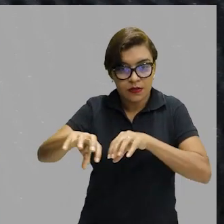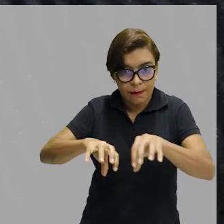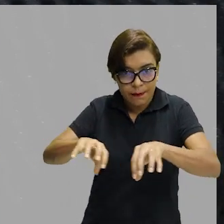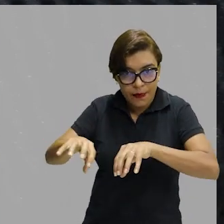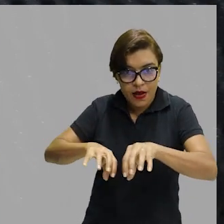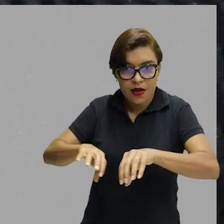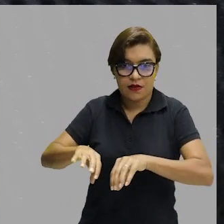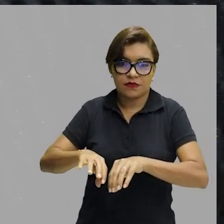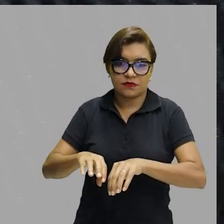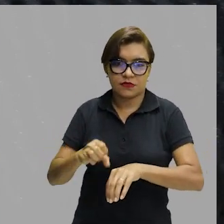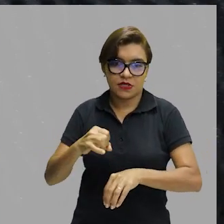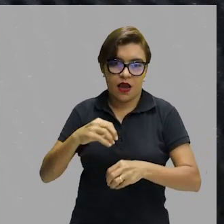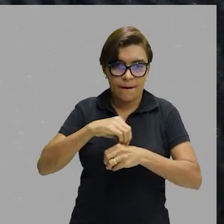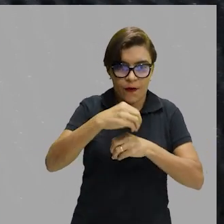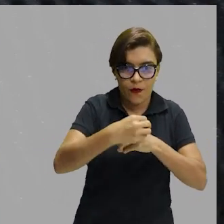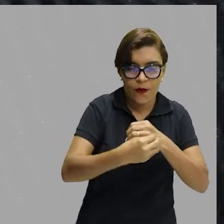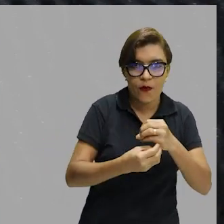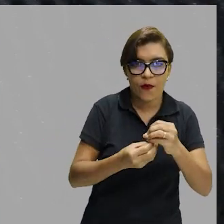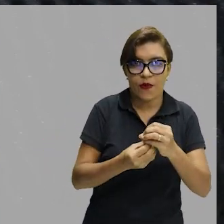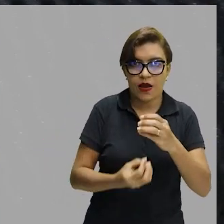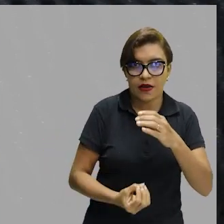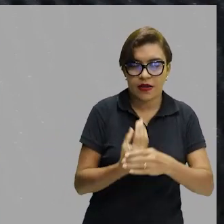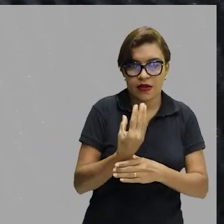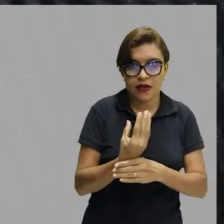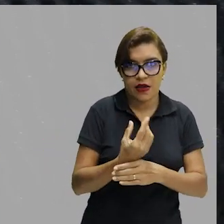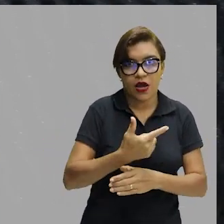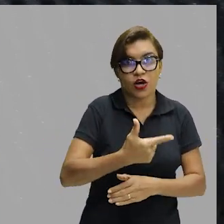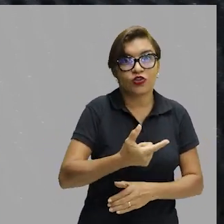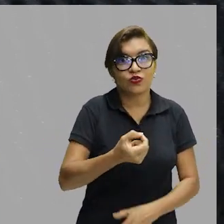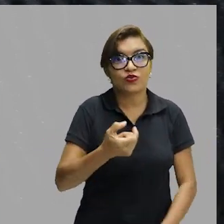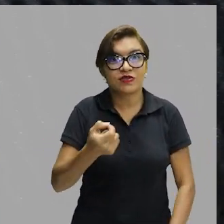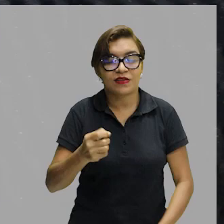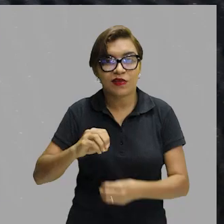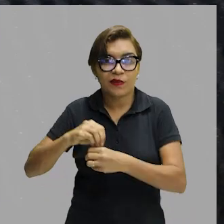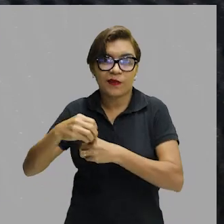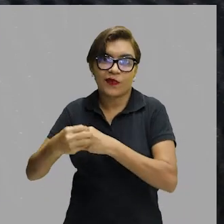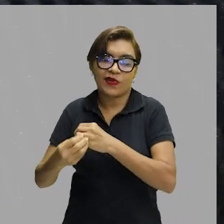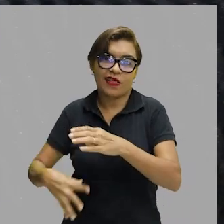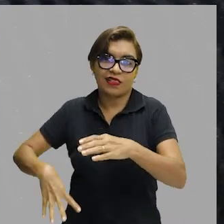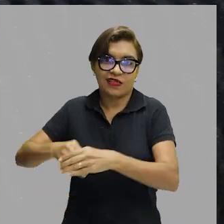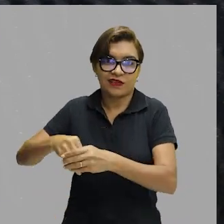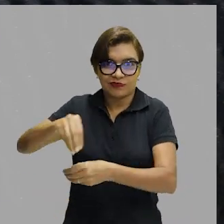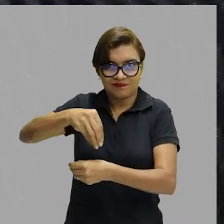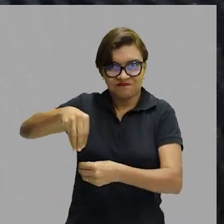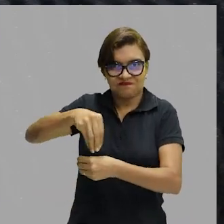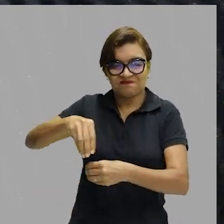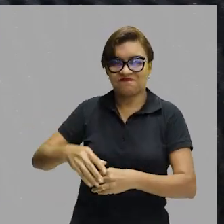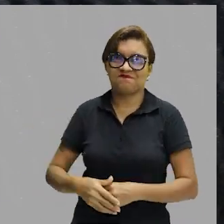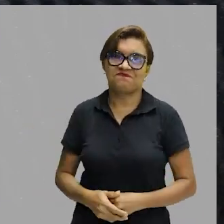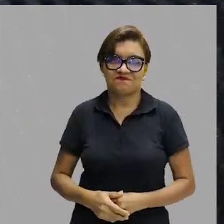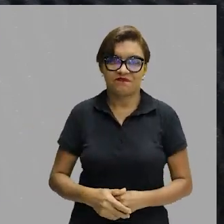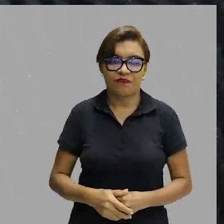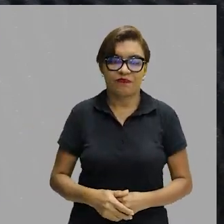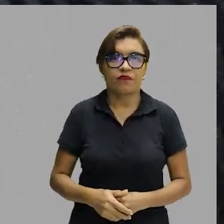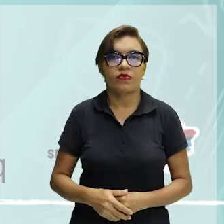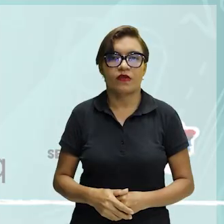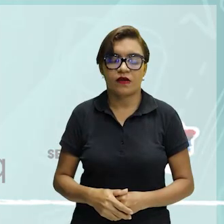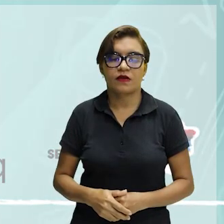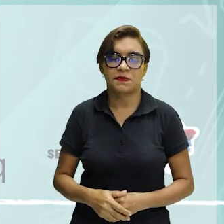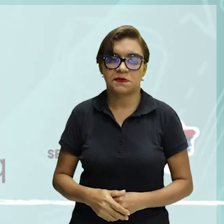Então, 100 moléculas de NaCl vai gerar 200 moléculas na solução.